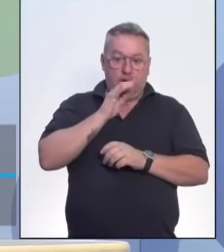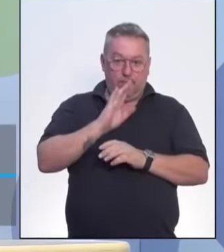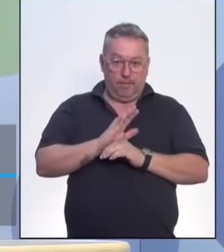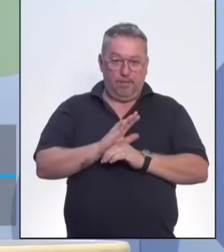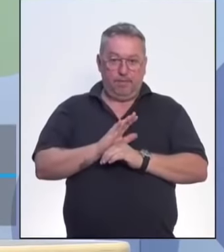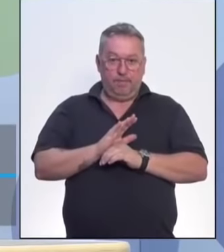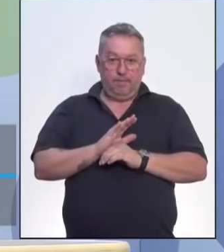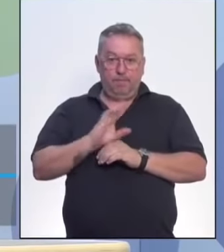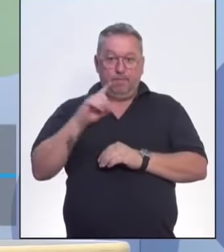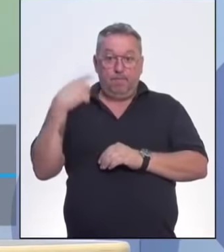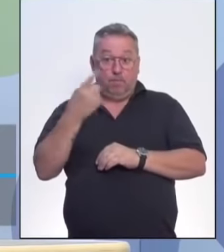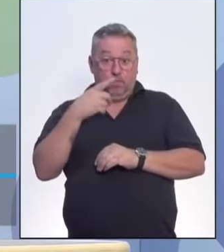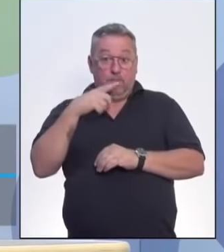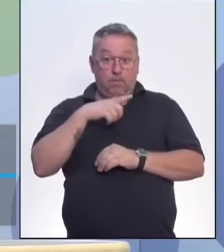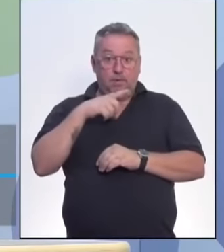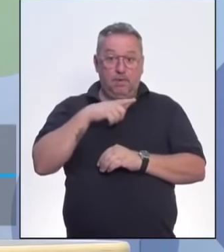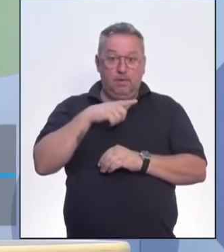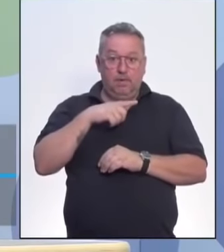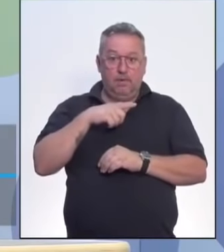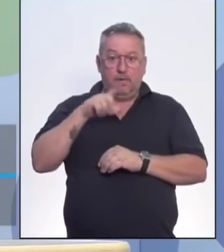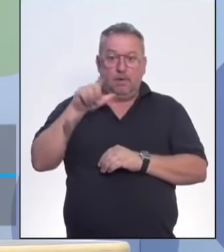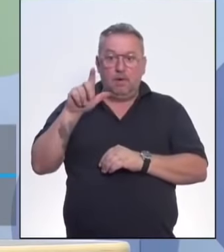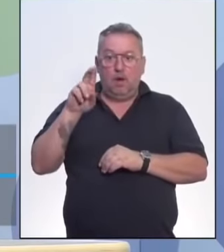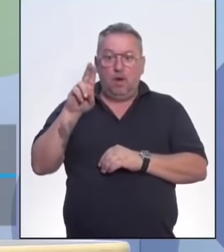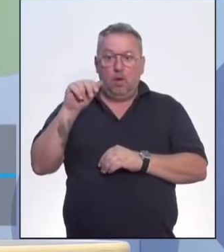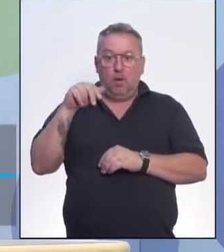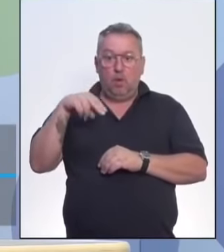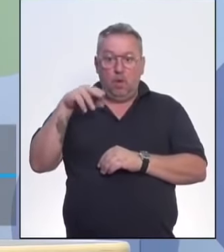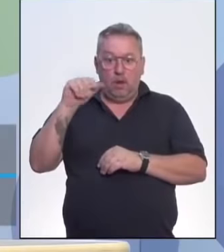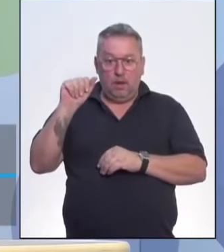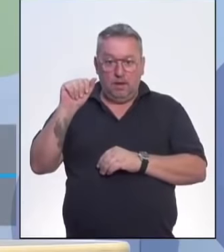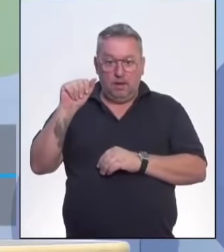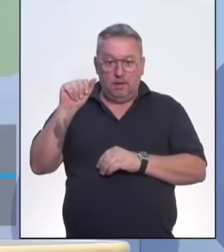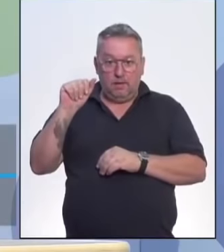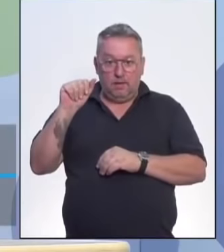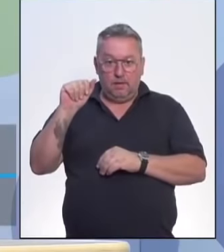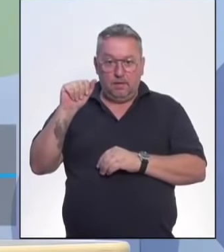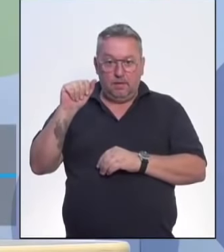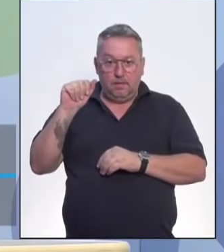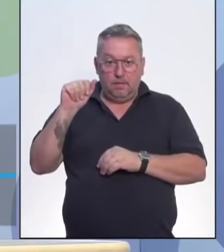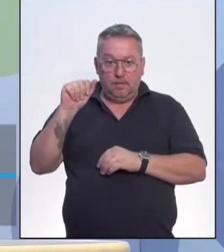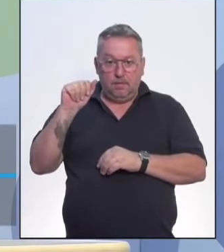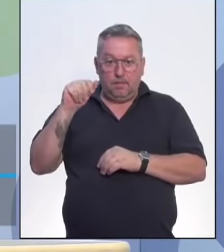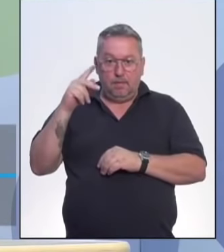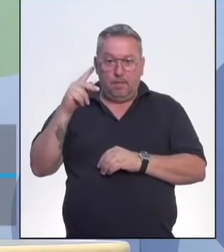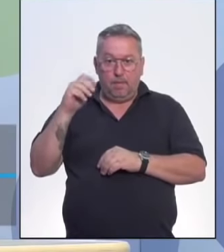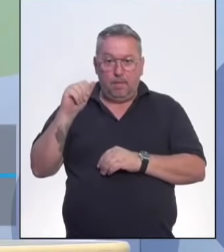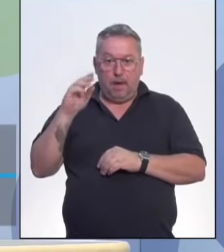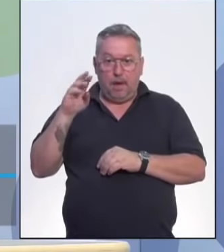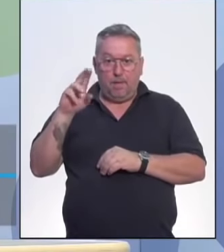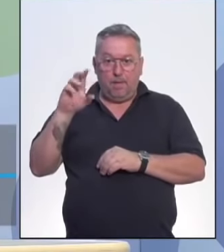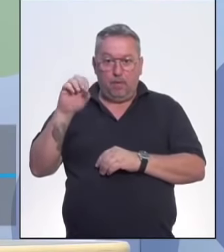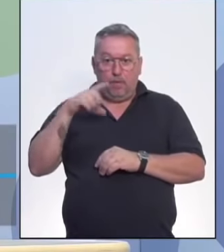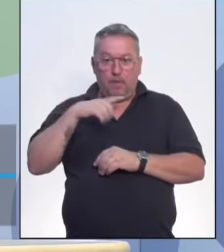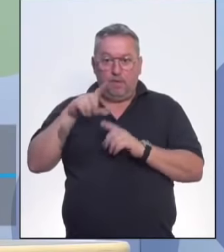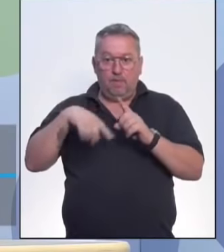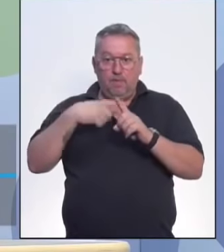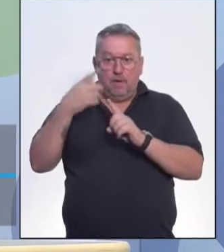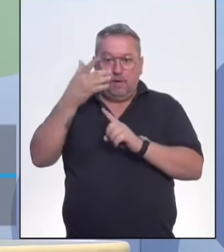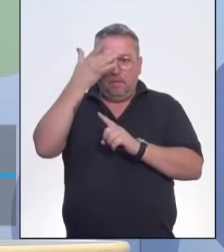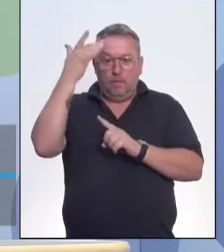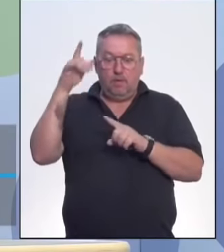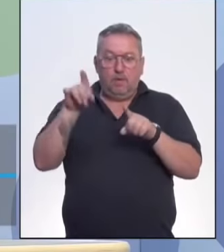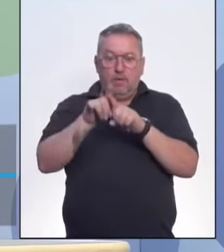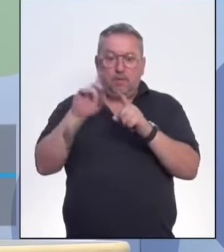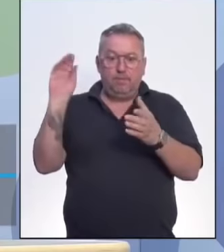exemplo, nós temos a Luana e o Pablo, e teve mais gente que